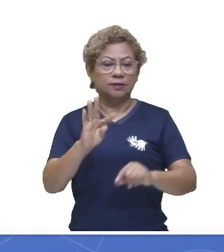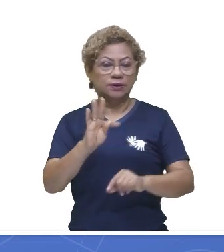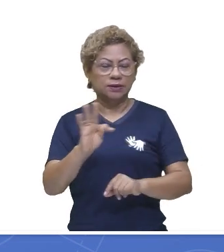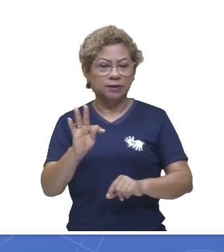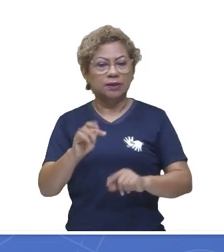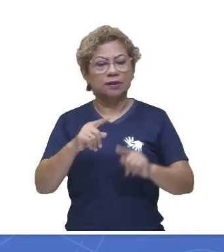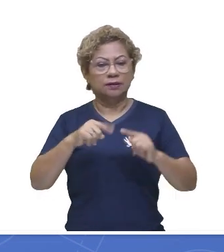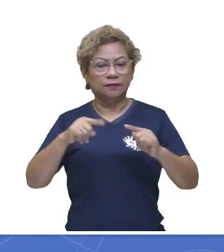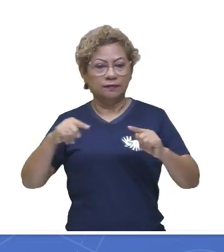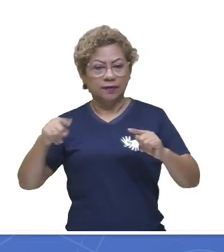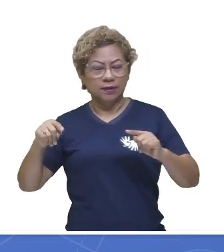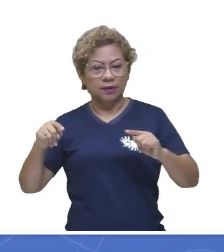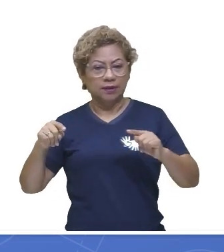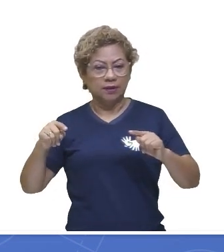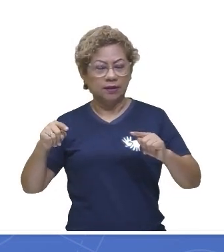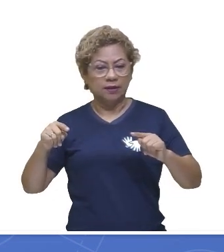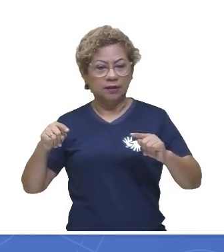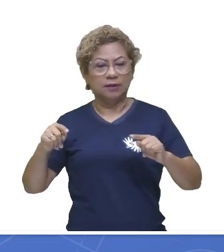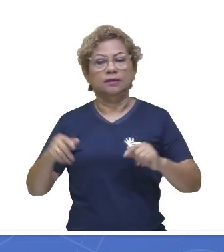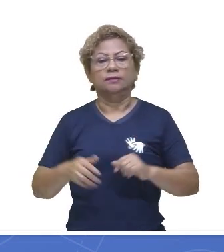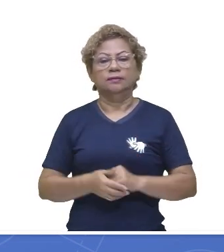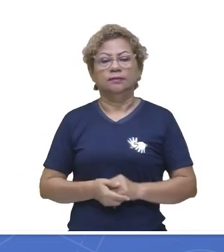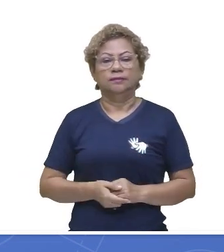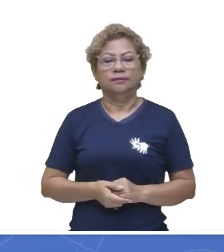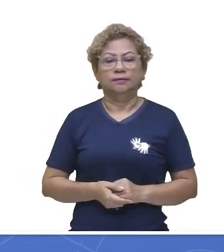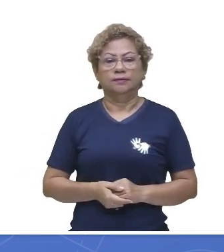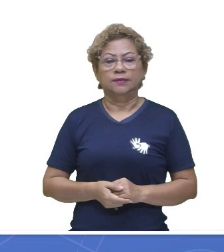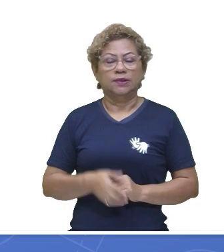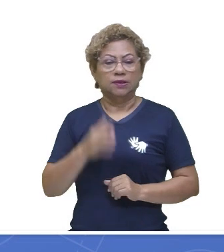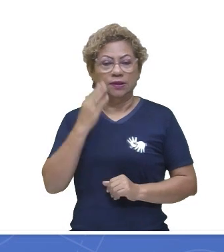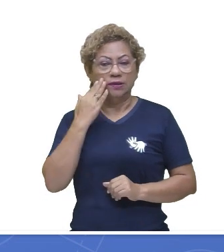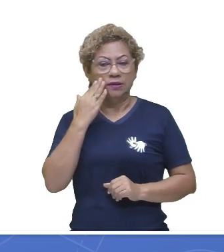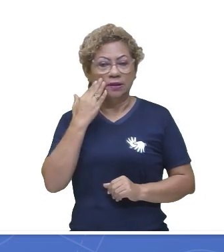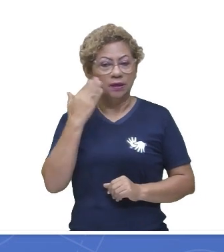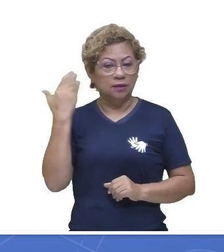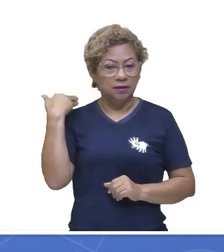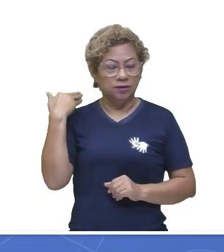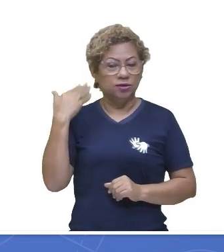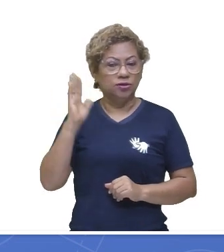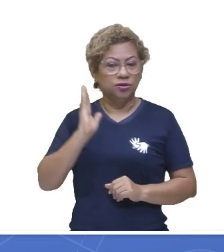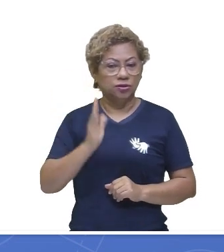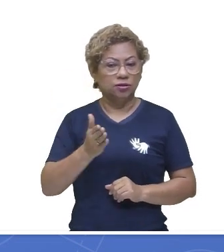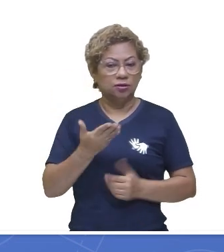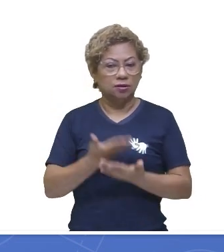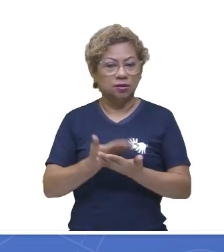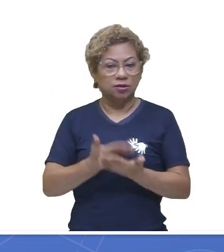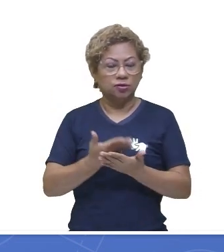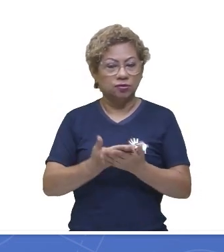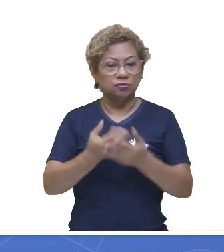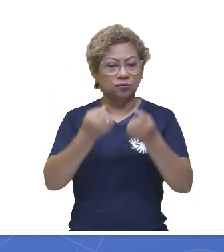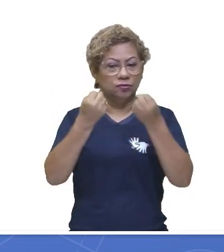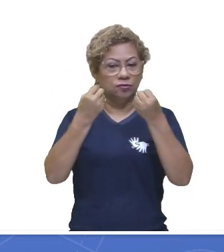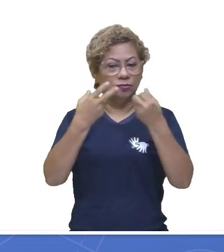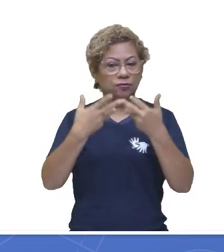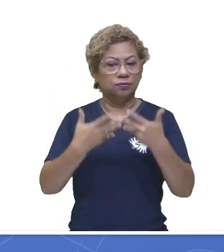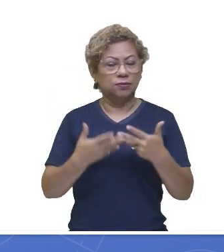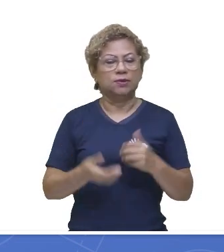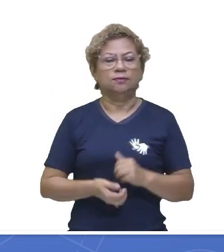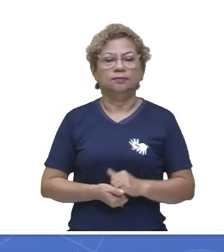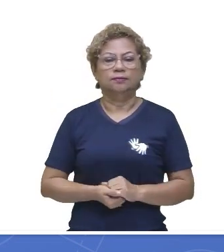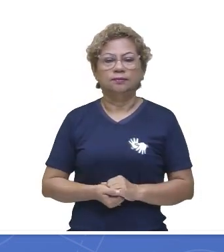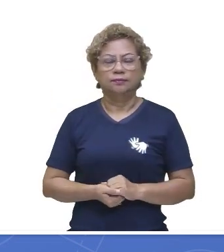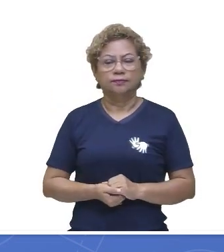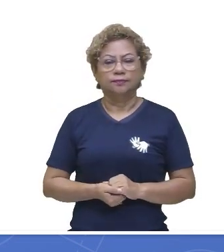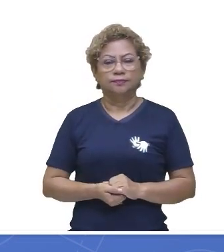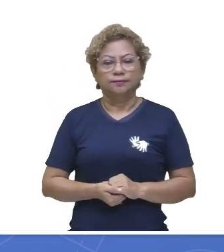isso aqui é a nossa capacidade térmica que a gente viu anteriormente. Veja que Q é a